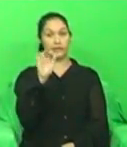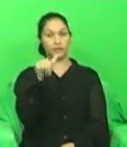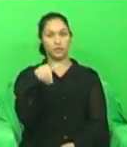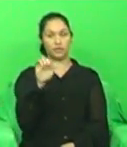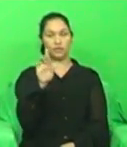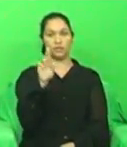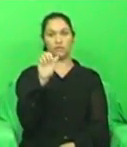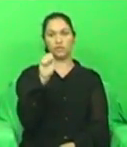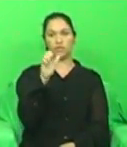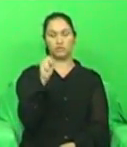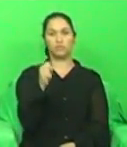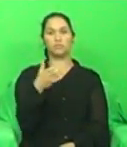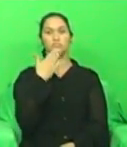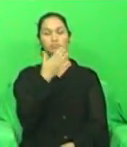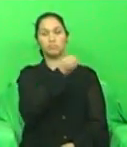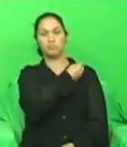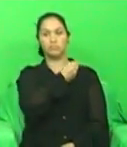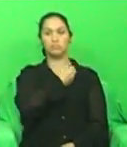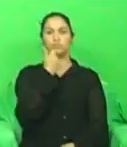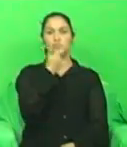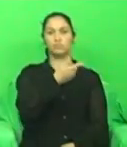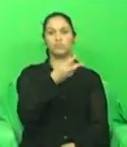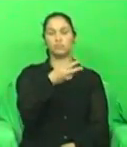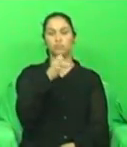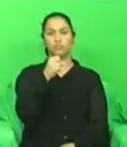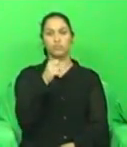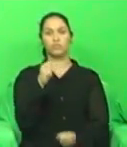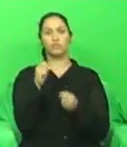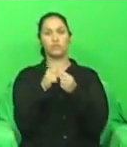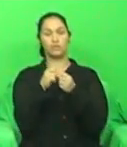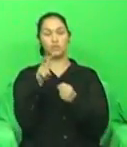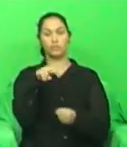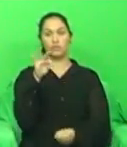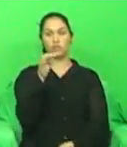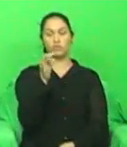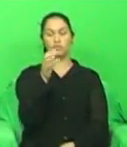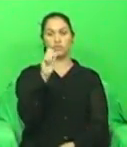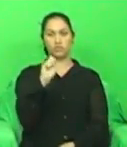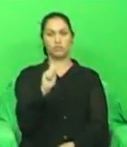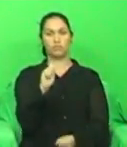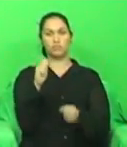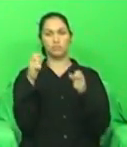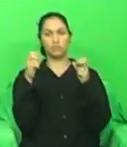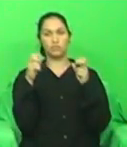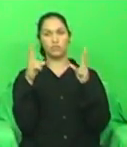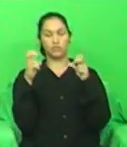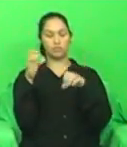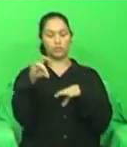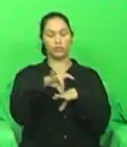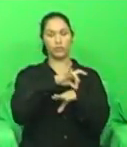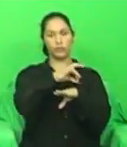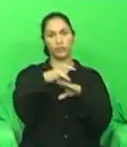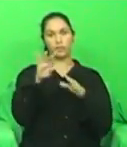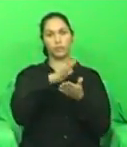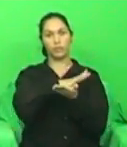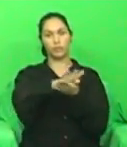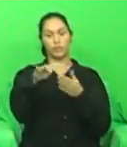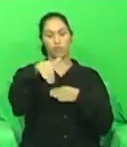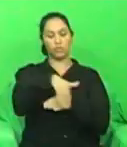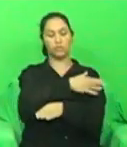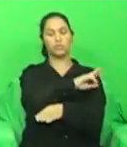indicação 238 bar 18 autoria vereador tinta velório assunto pavimentação asfáltica da travessa